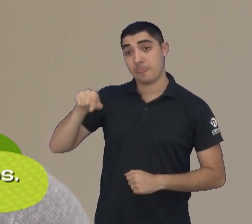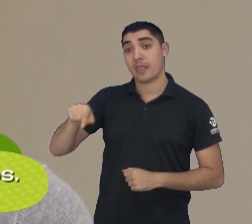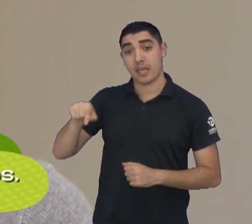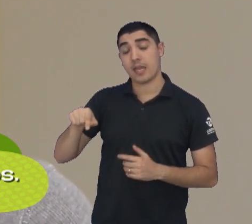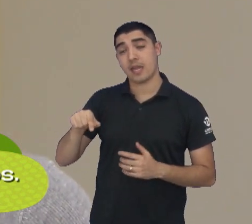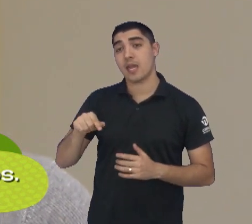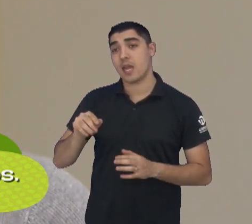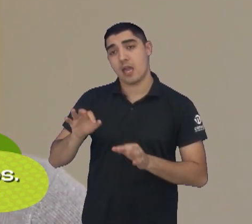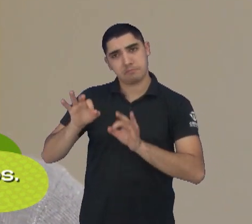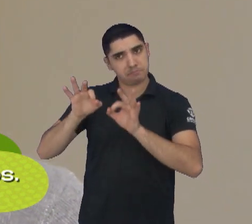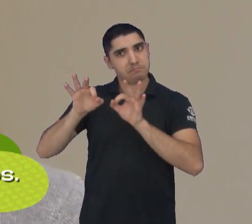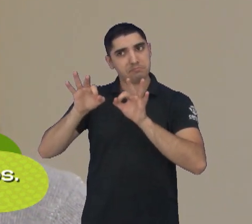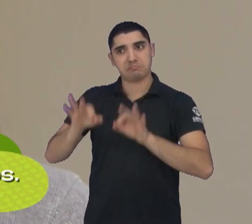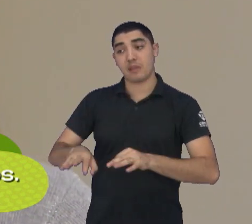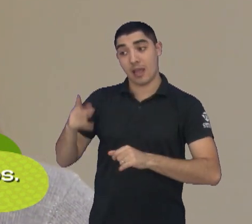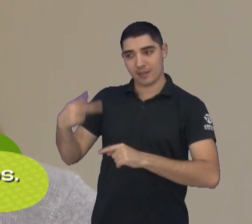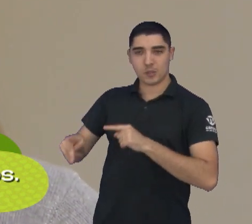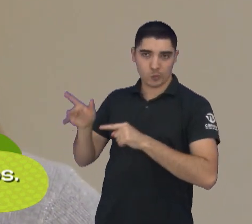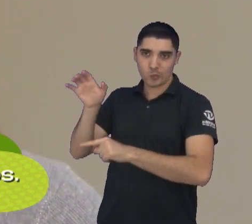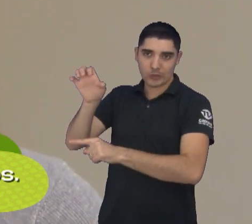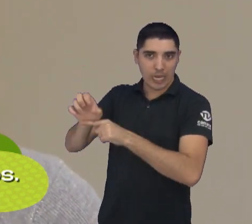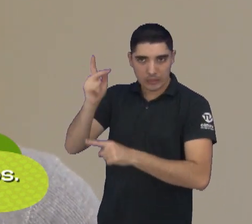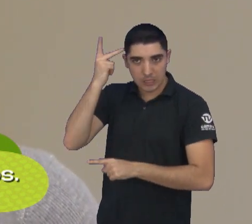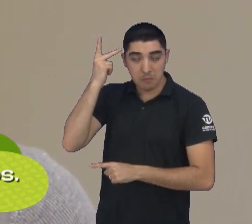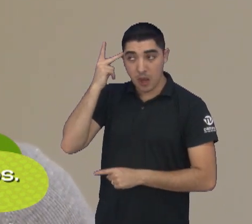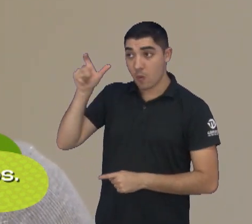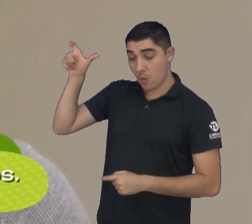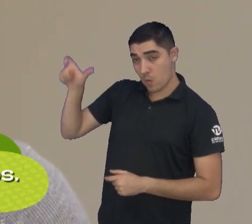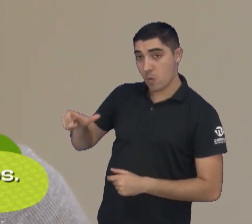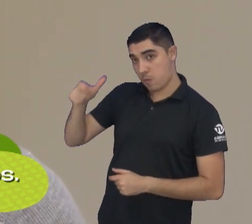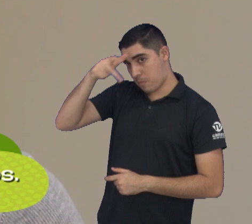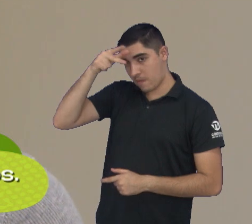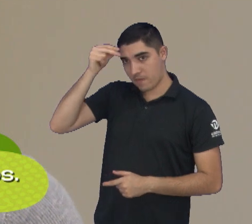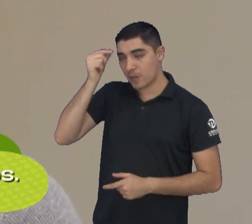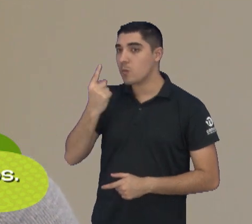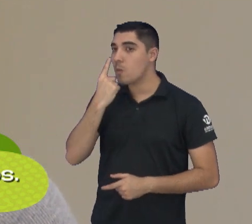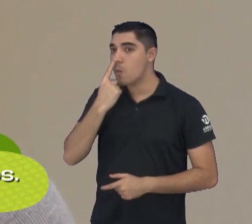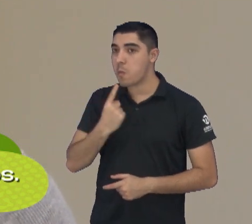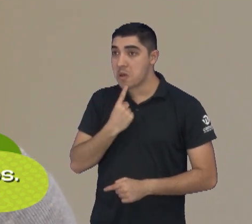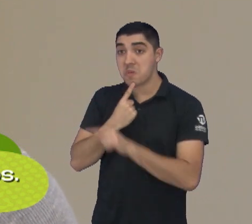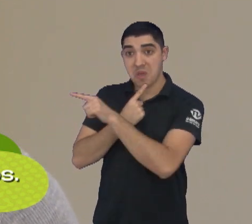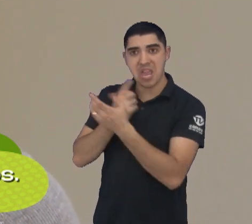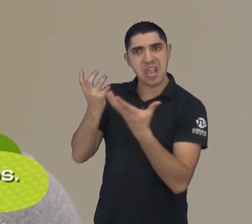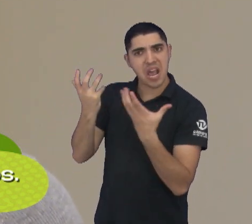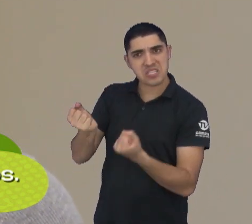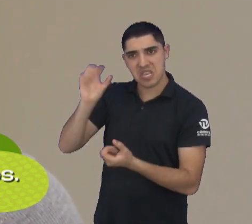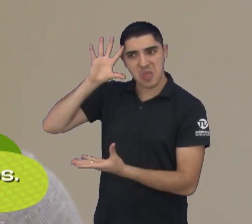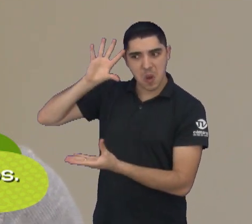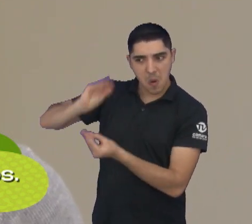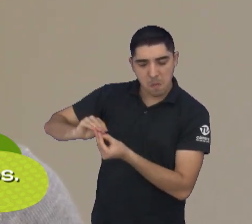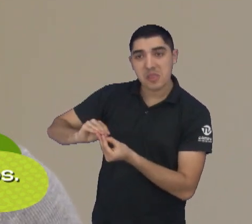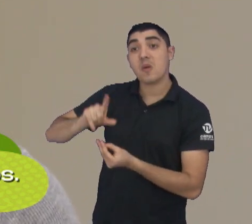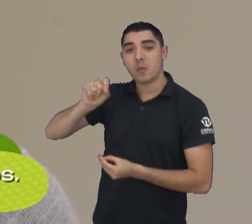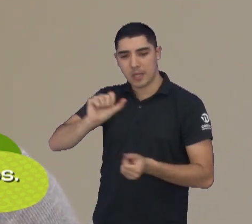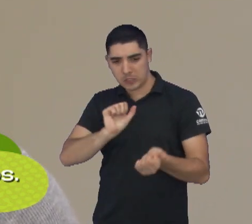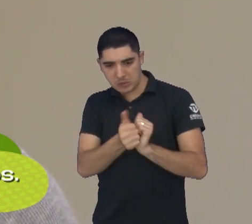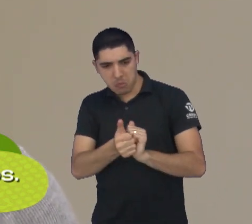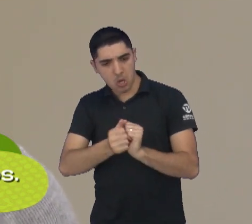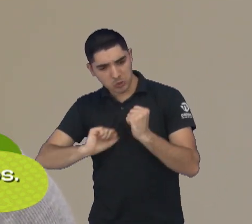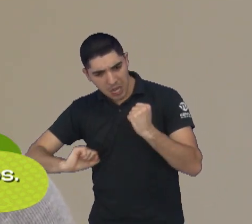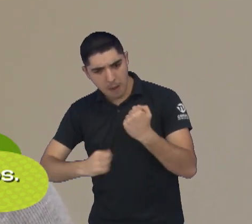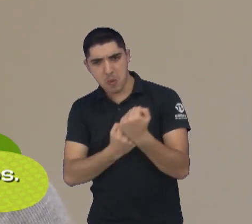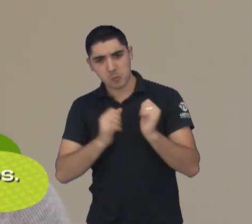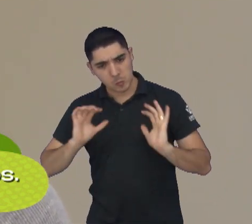De fato, o entendimento do nosso prefeito Anderson Farias é fundamental, nos apoiando, sempre